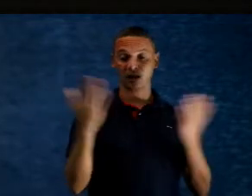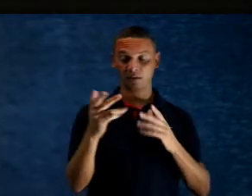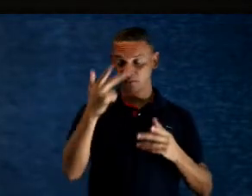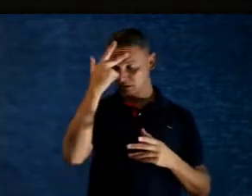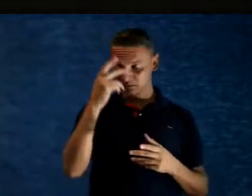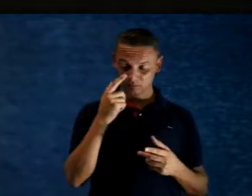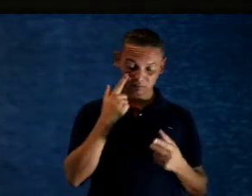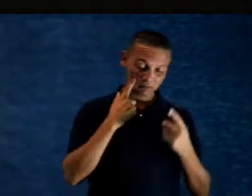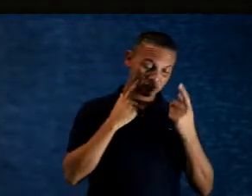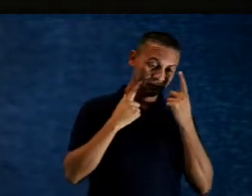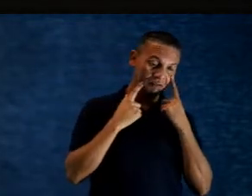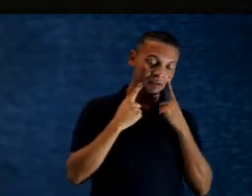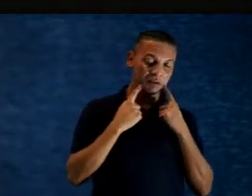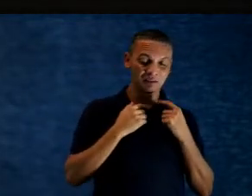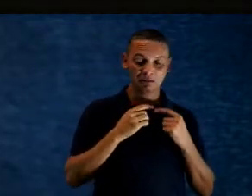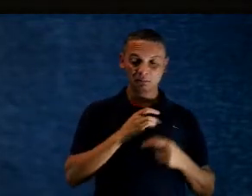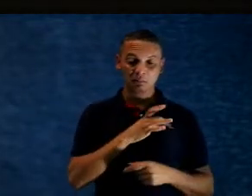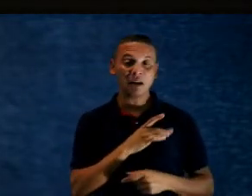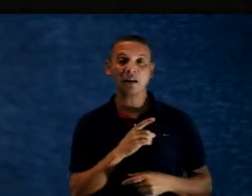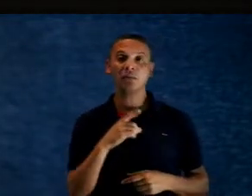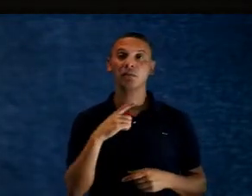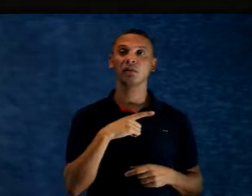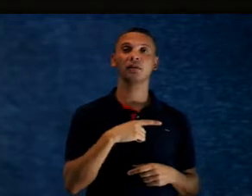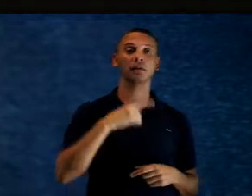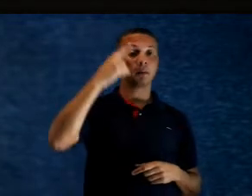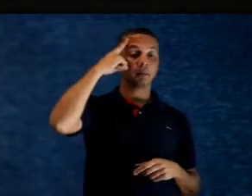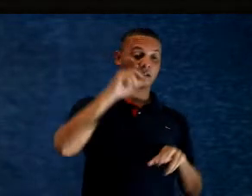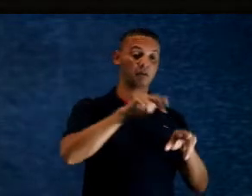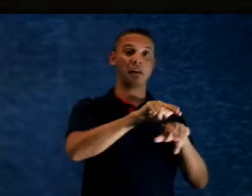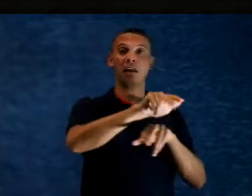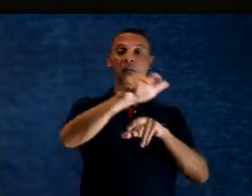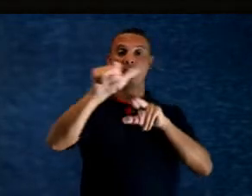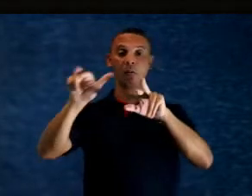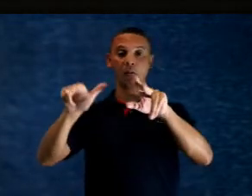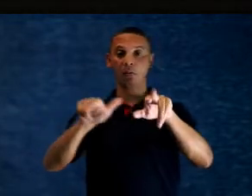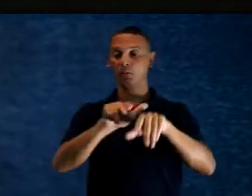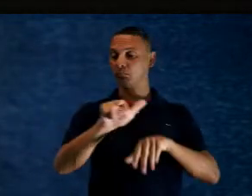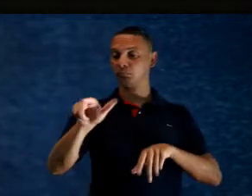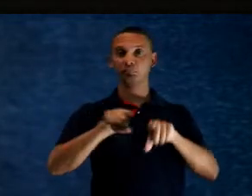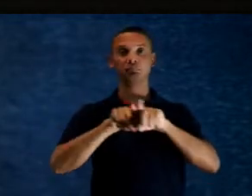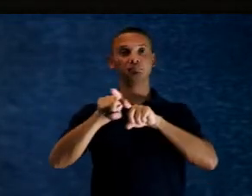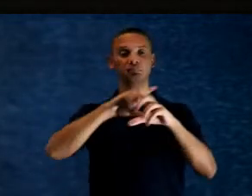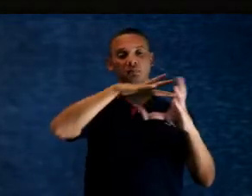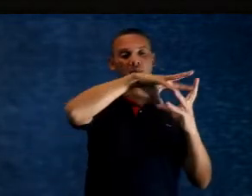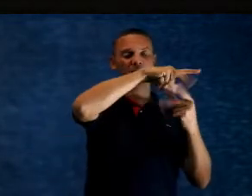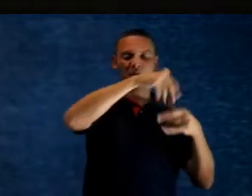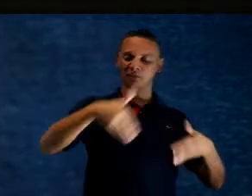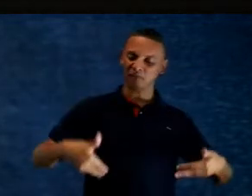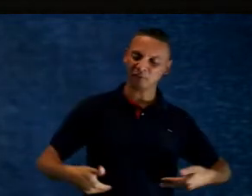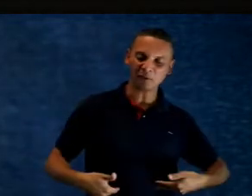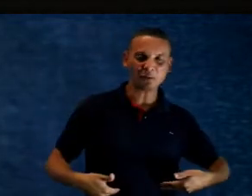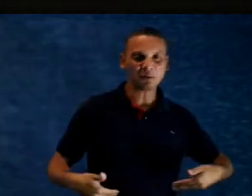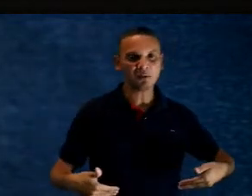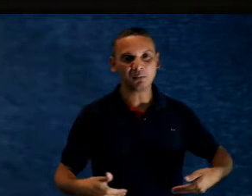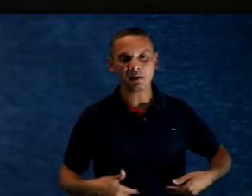sem água, cobertor, coragem, sem sol, sem. Penso em todos e tenho vontade de ajudá-los,